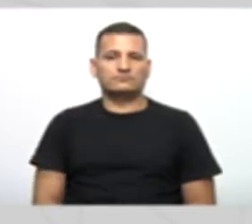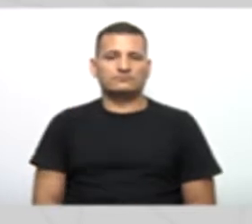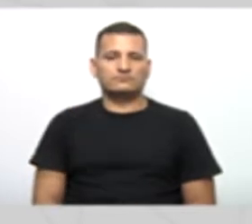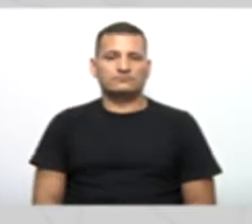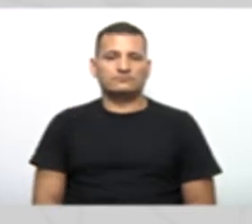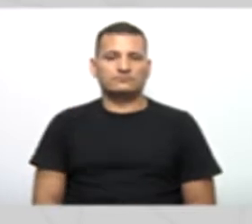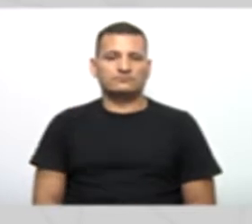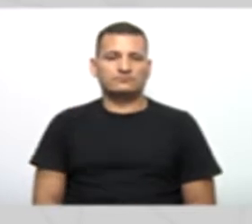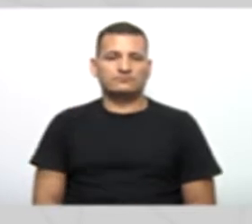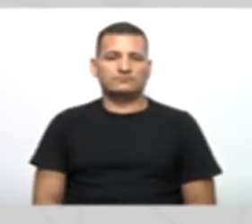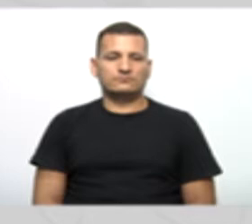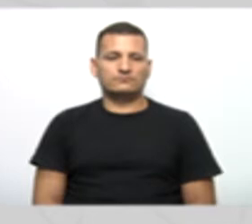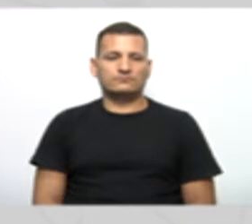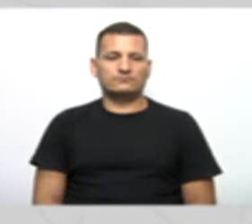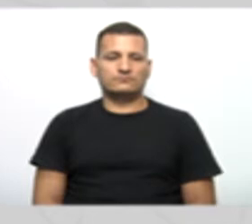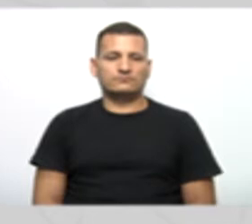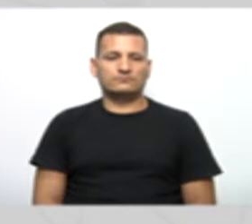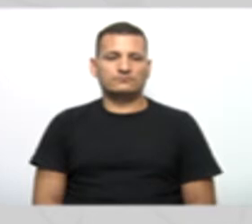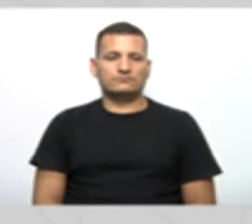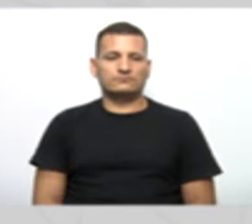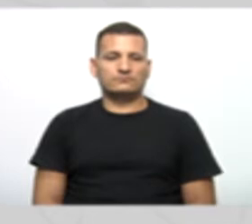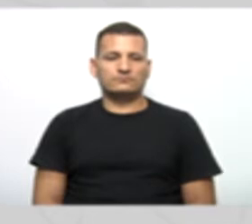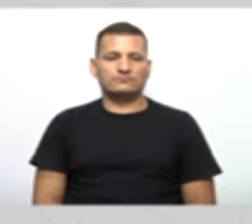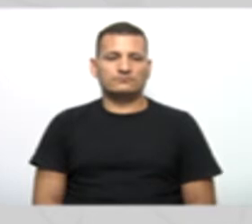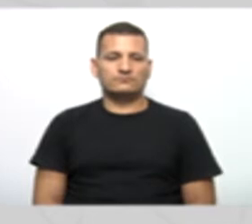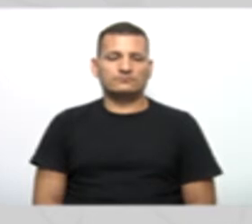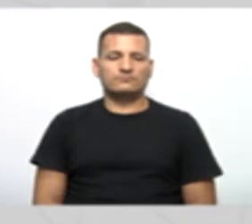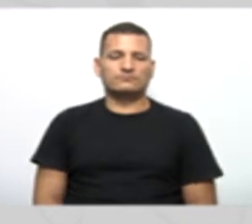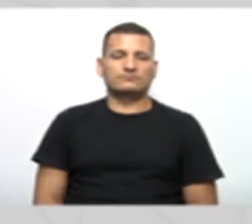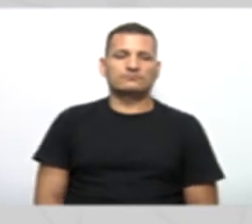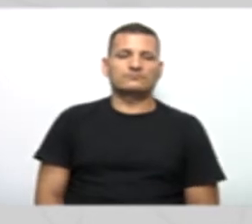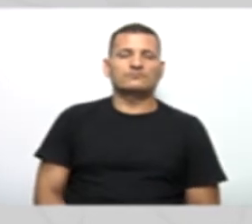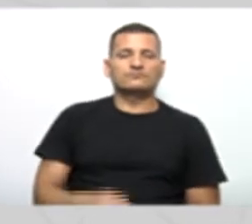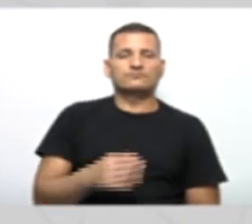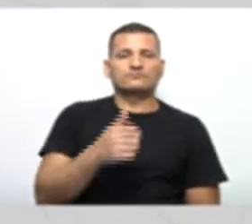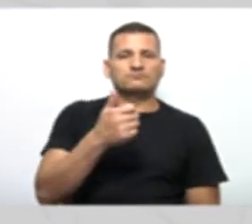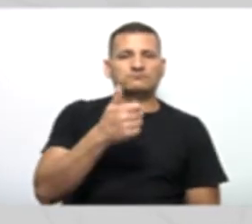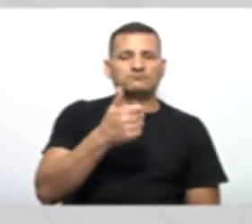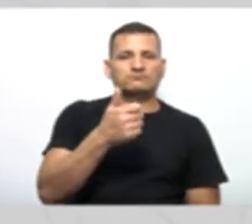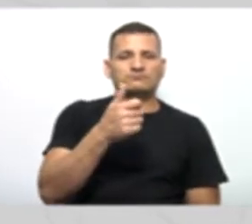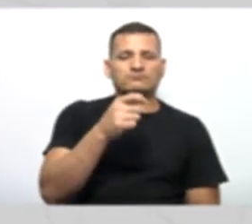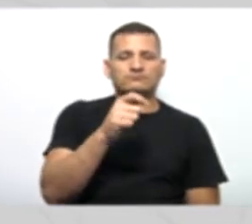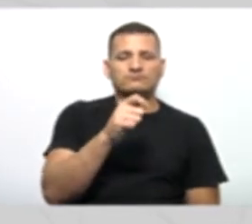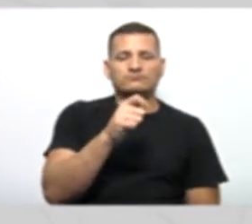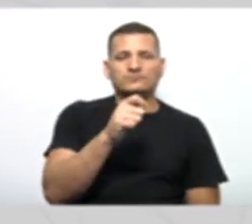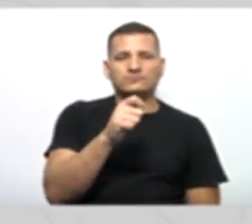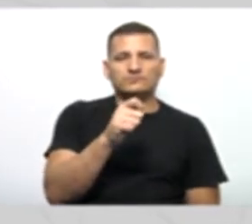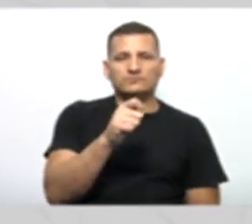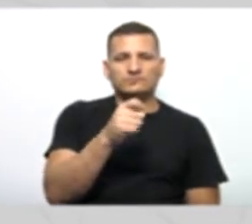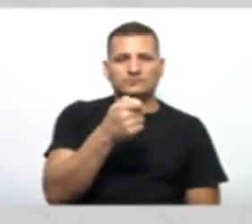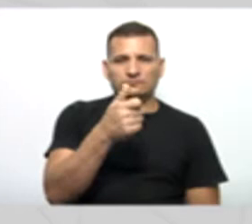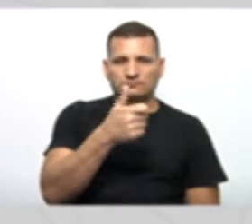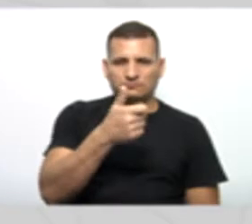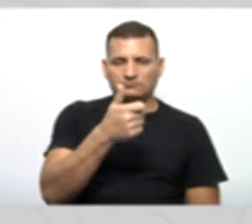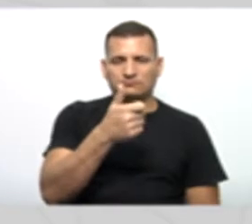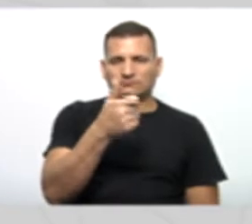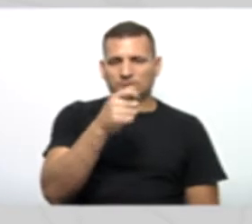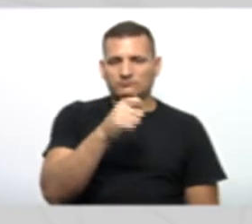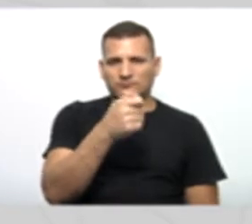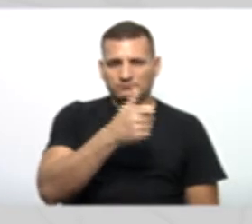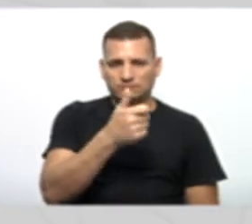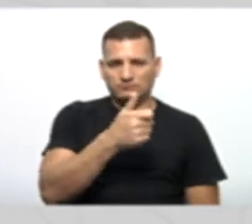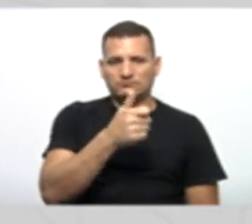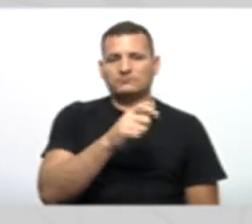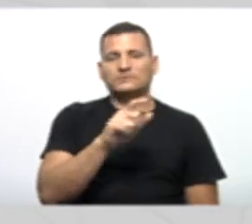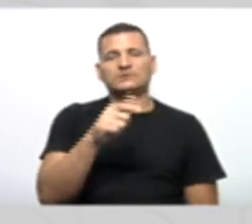a gente gera as nossas colunas, né? Depois eu digo qual delas, qual atributo que vai ser chave aqui.